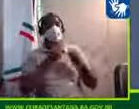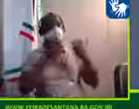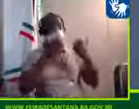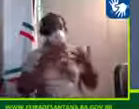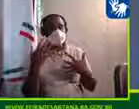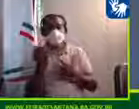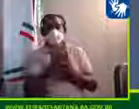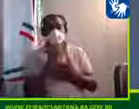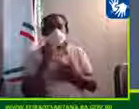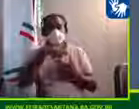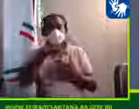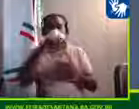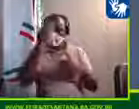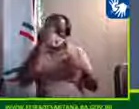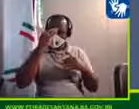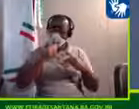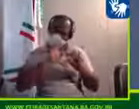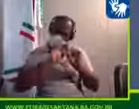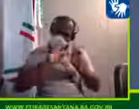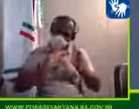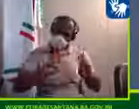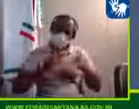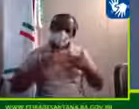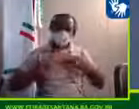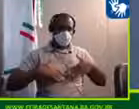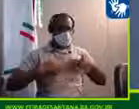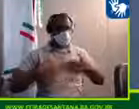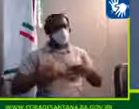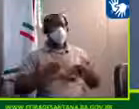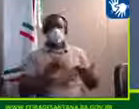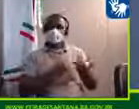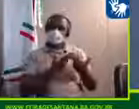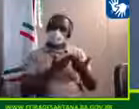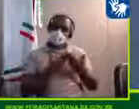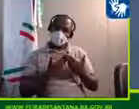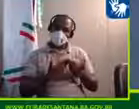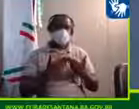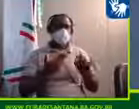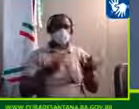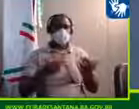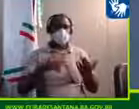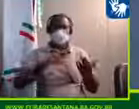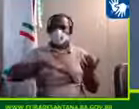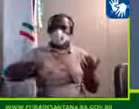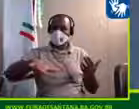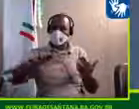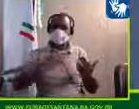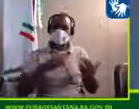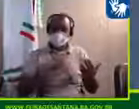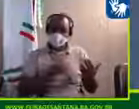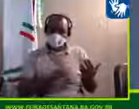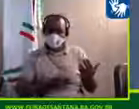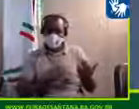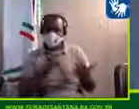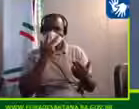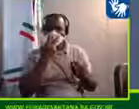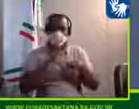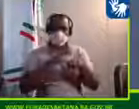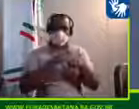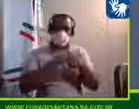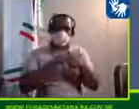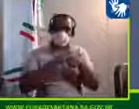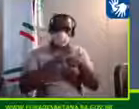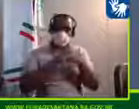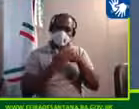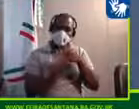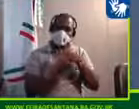mais absoluta tranquilidade. Mas, de qualquer forma, eu não espero contaminação desse negócio, desse momento de tratamento do Covid